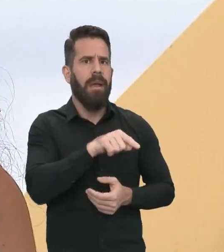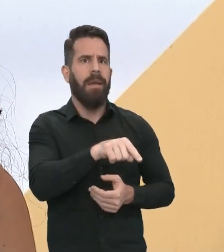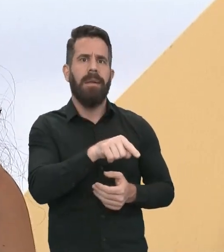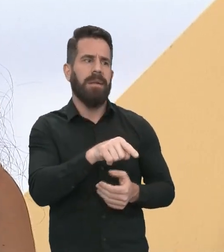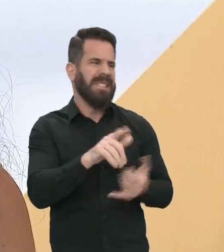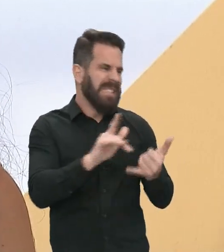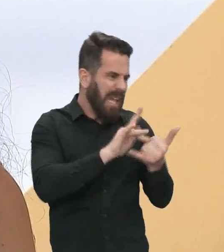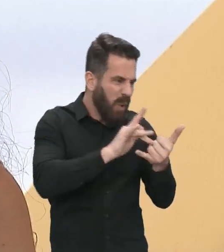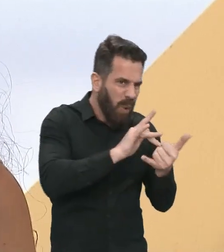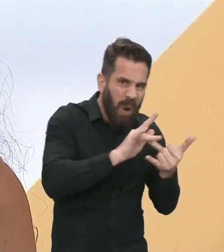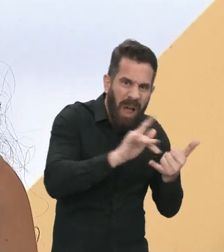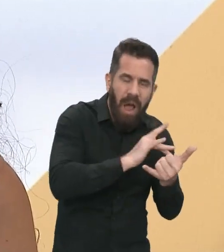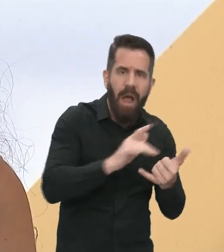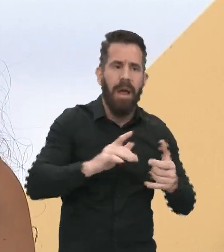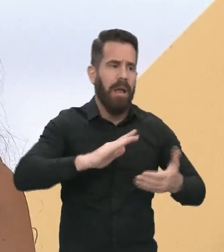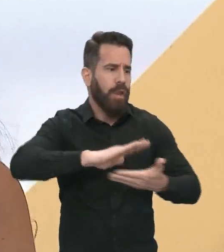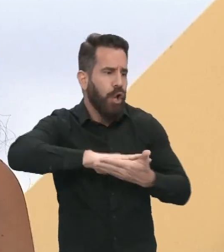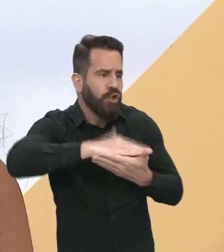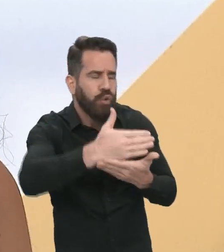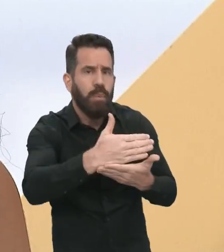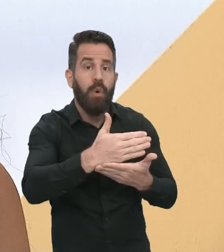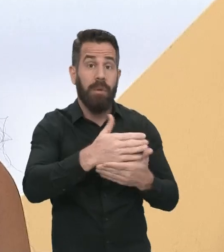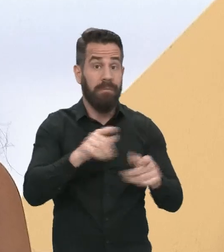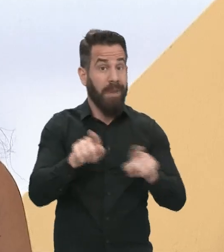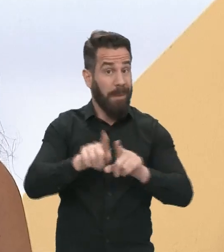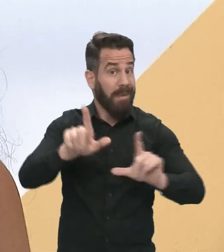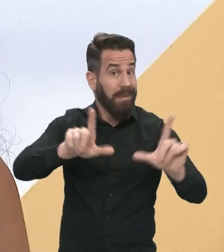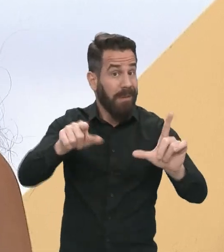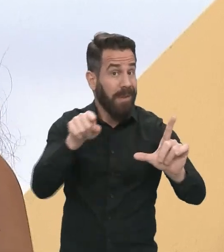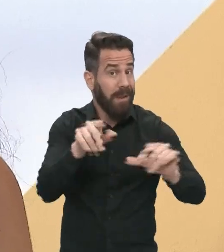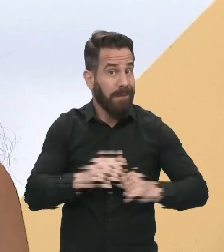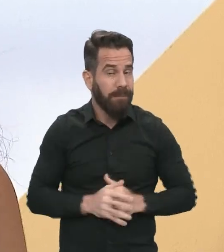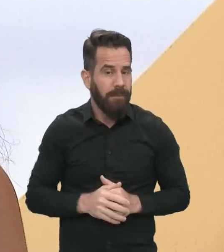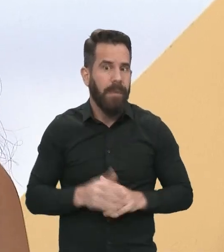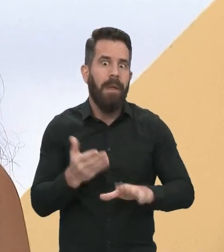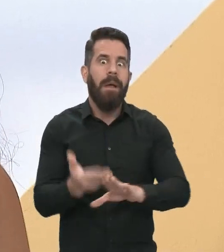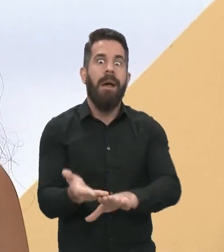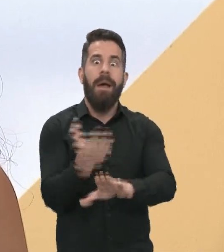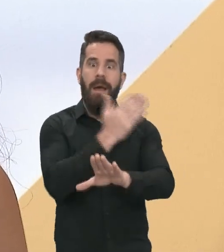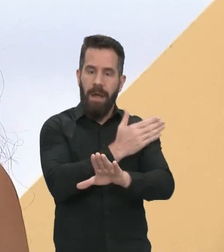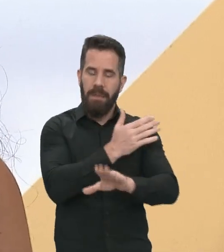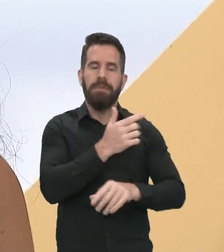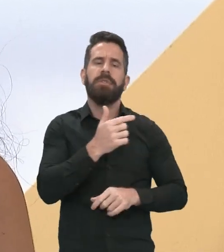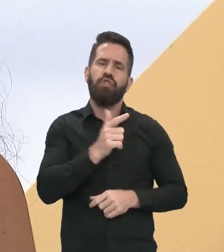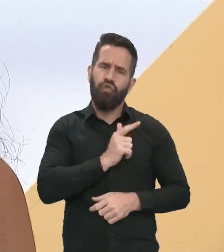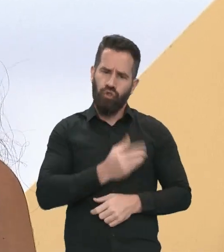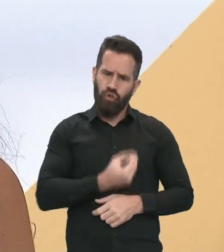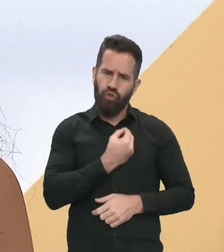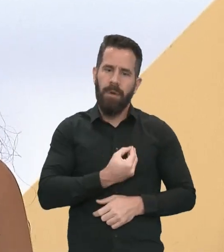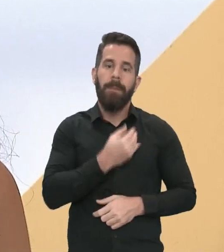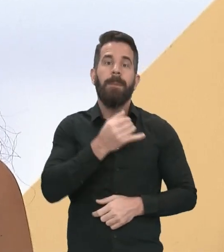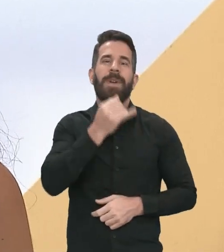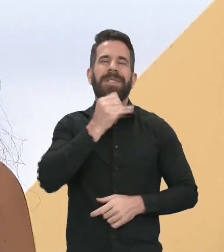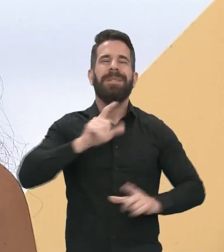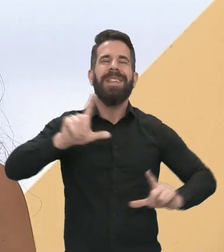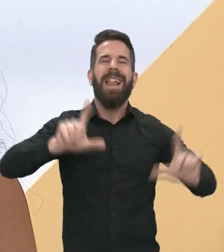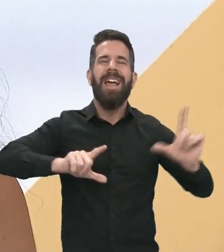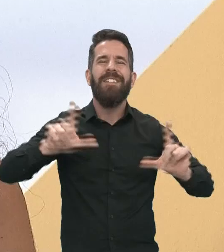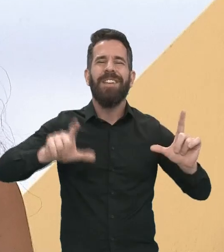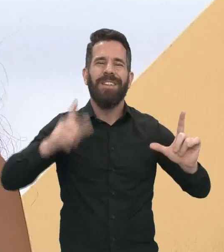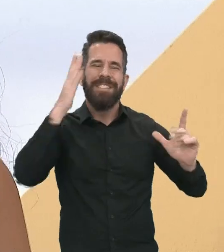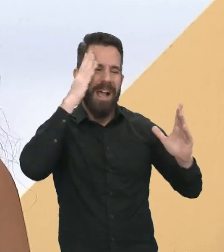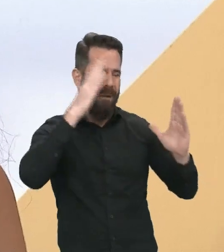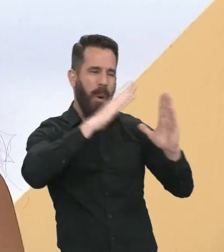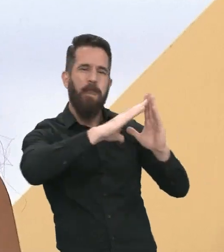TV, que está muito presente. E as telas que a gente tinha antigamente, que fizeram parte da minha infância também, como a televisão de tubo, aquelas que eram